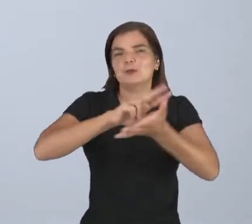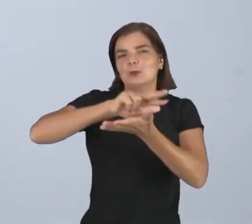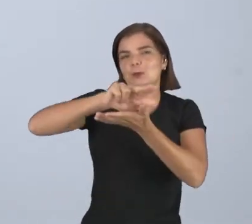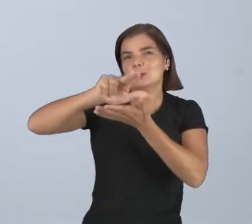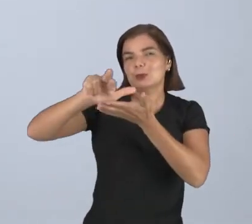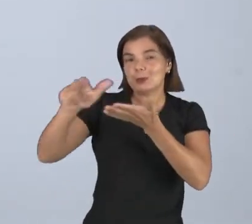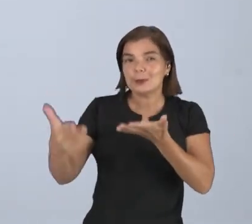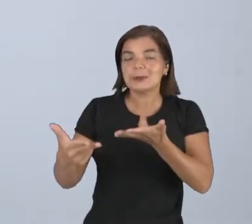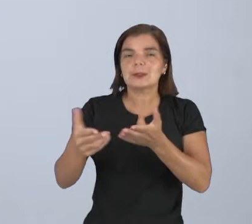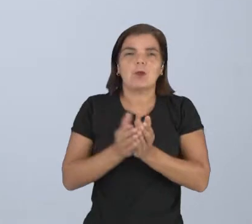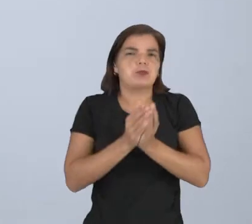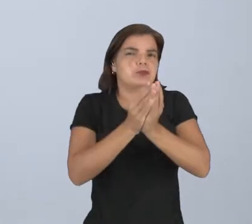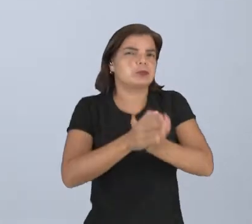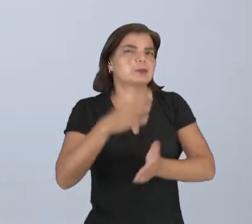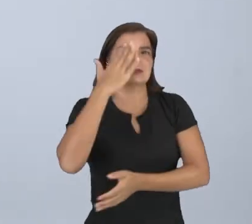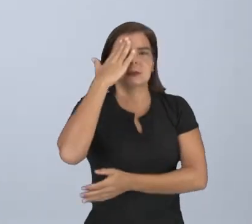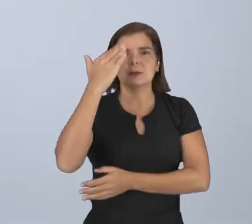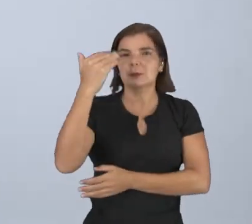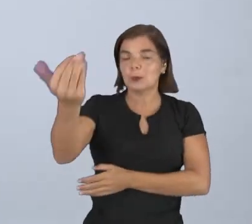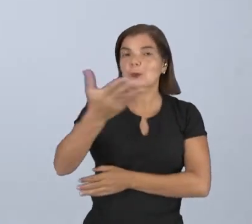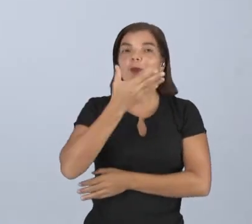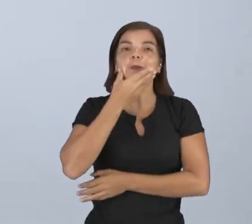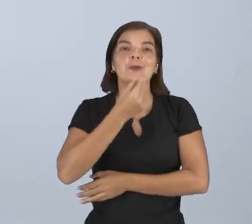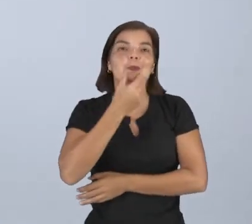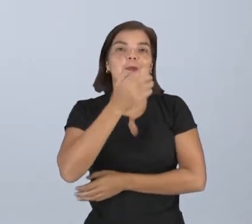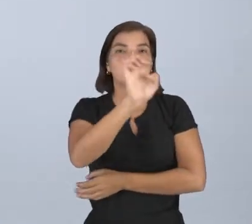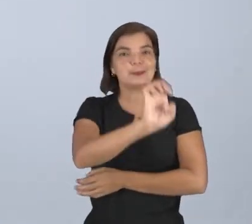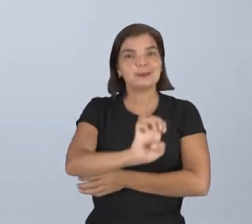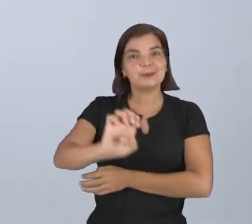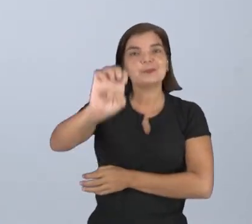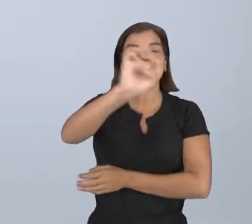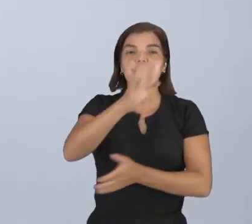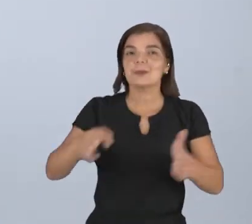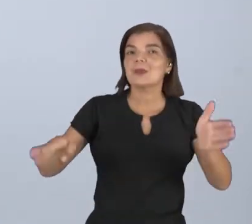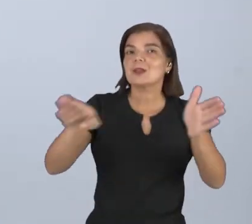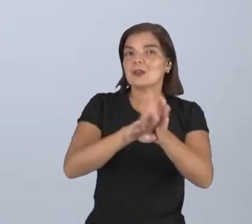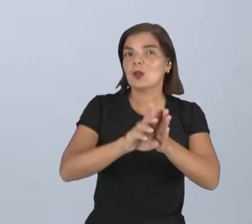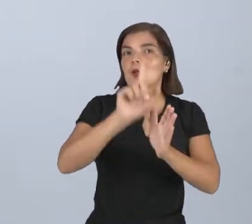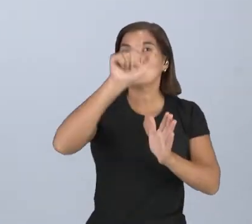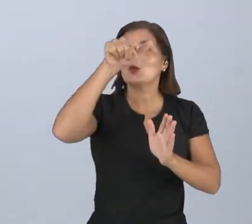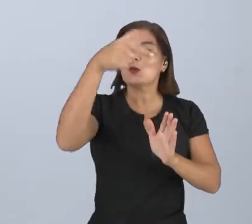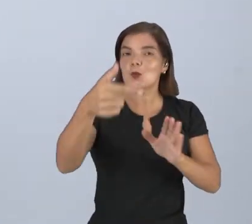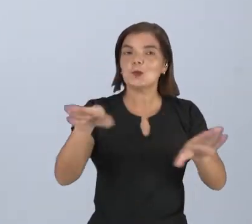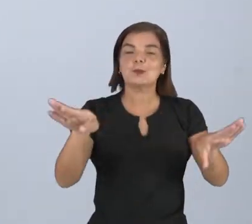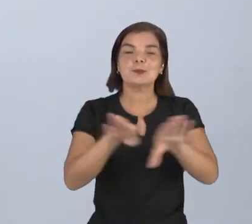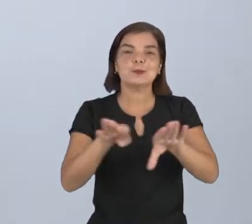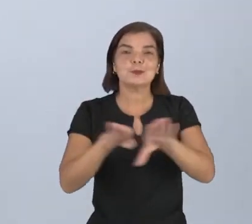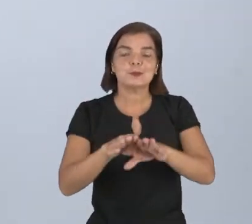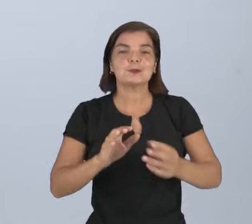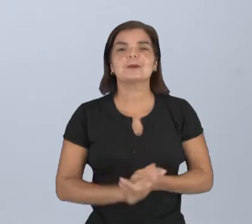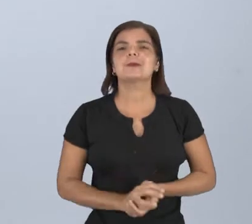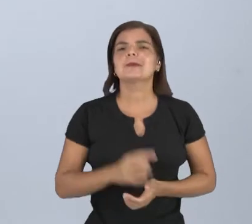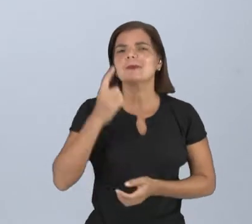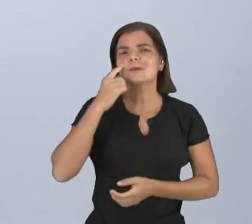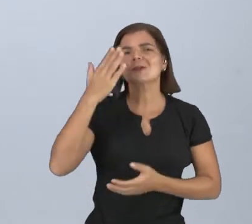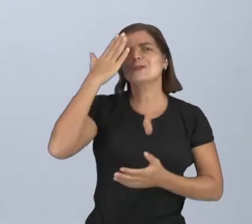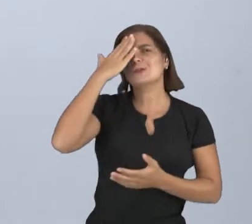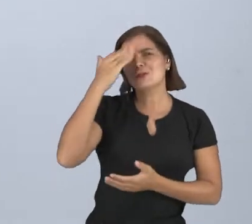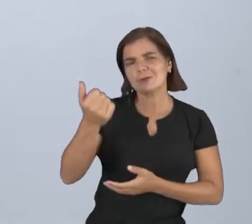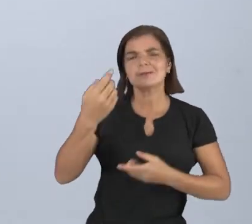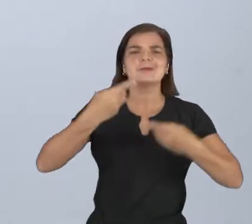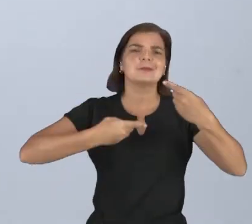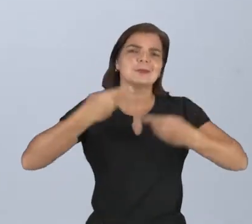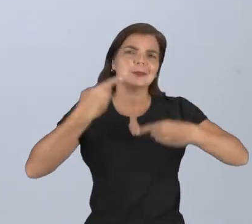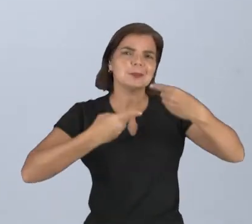né? Essas grandes navegações onde o homem europeu, ele chega num outro continente chamado América. Isso a gente já discutiu,